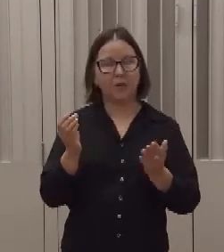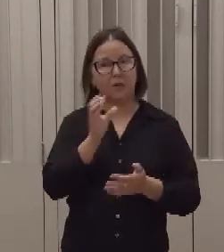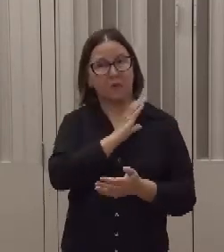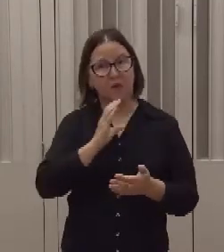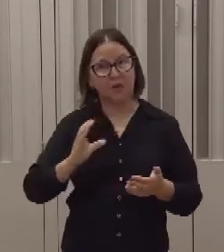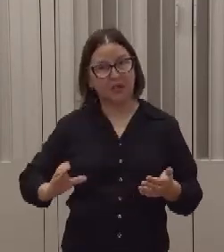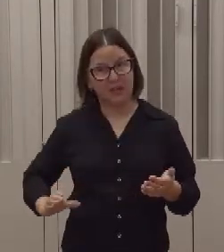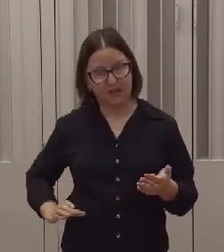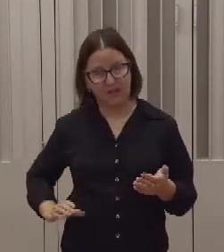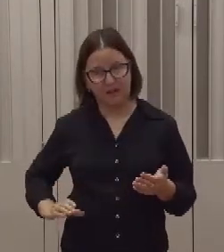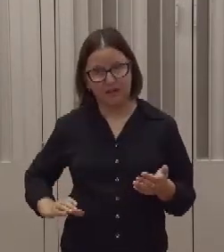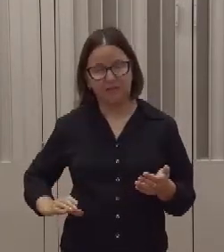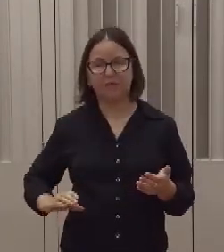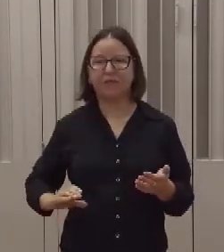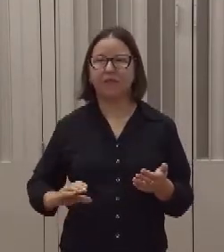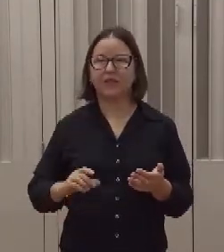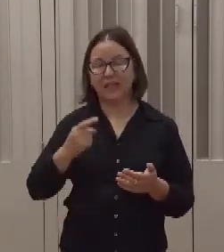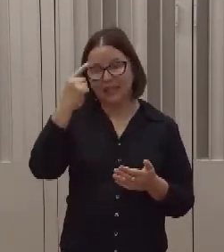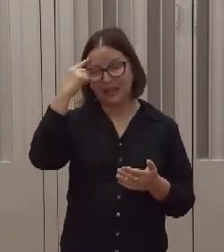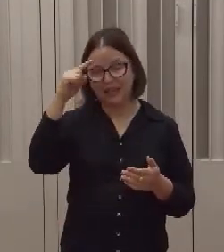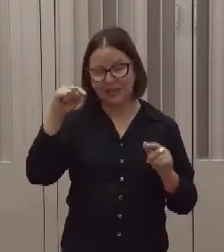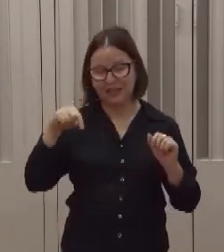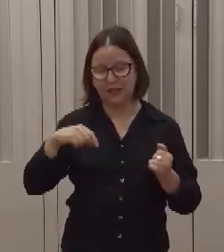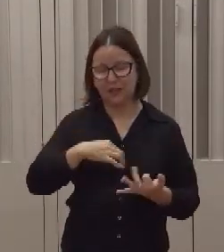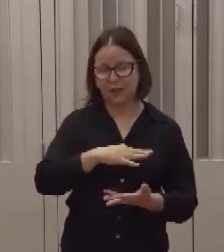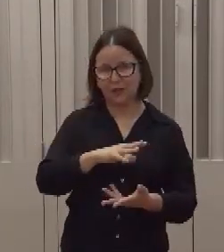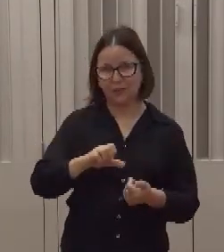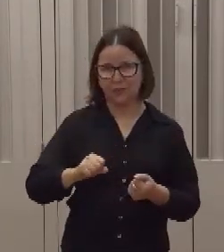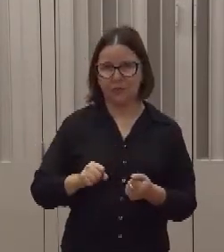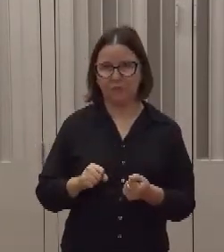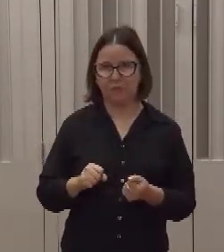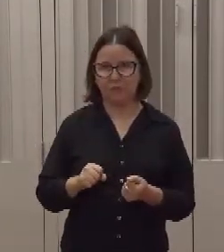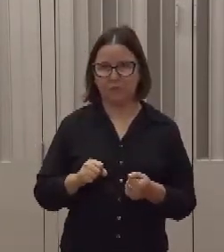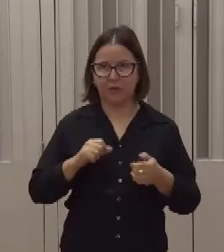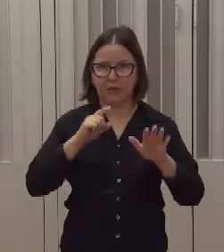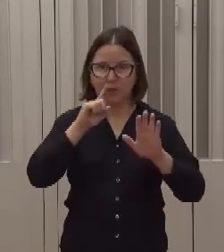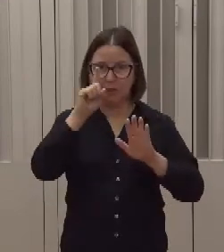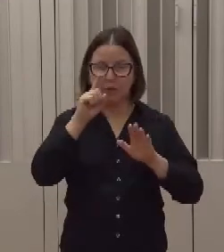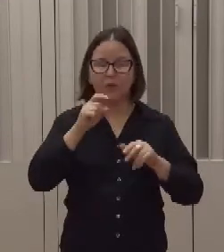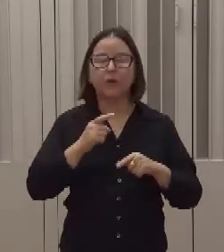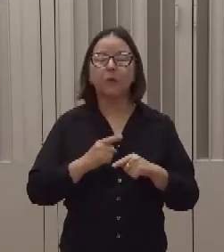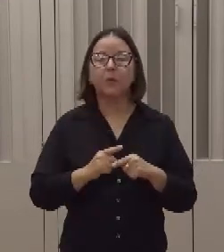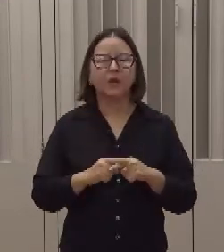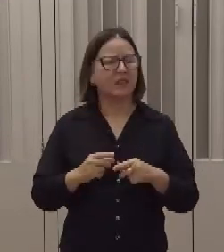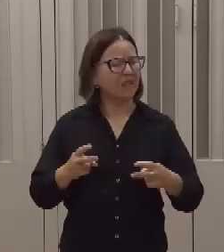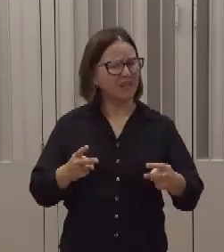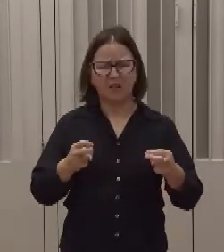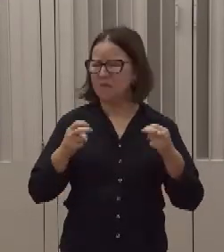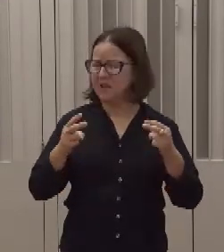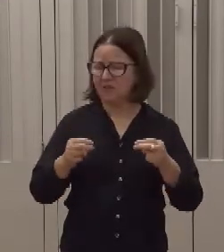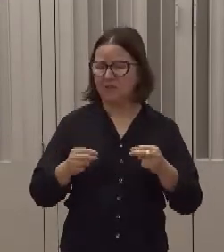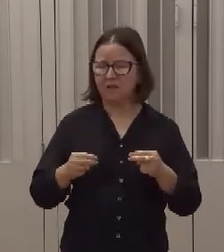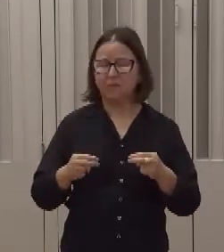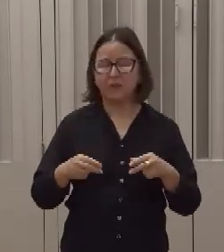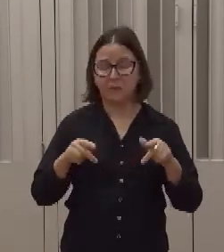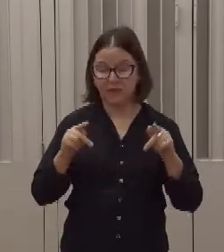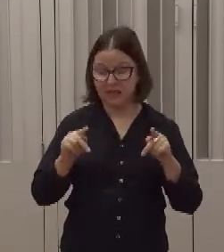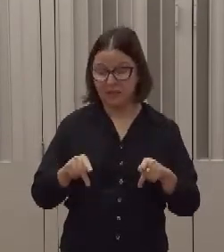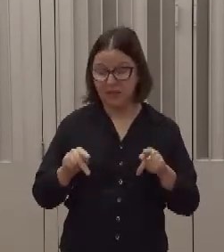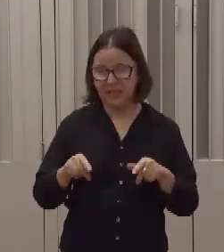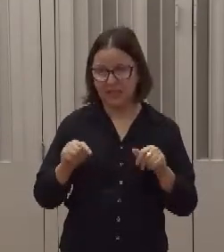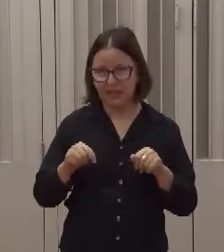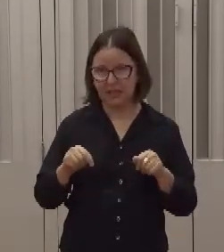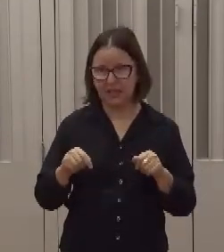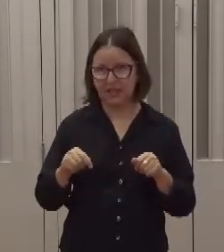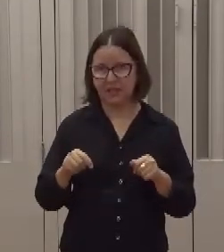O secularismo. E ele é tão perigoso porque a gente não percebe que ele está presente. A gente se conforma a ele porque ele vem